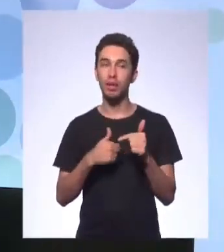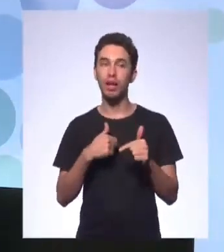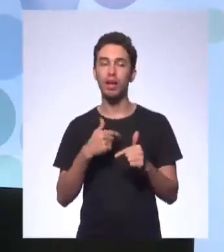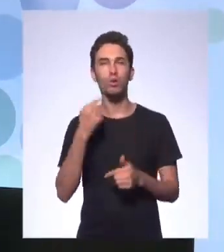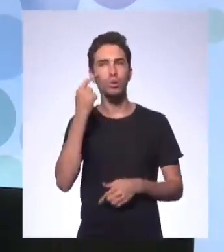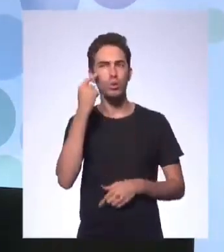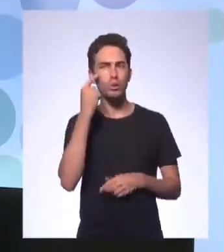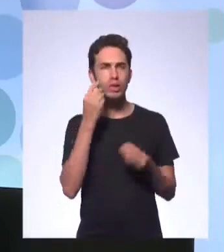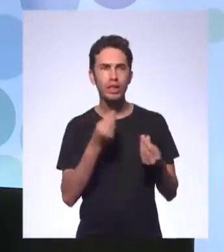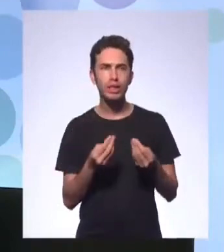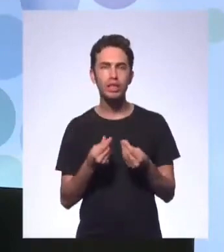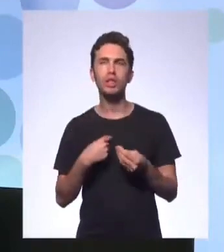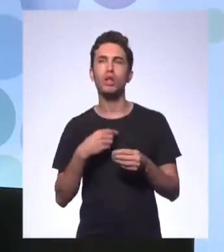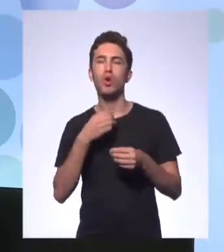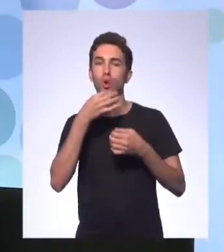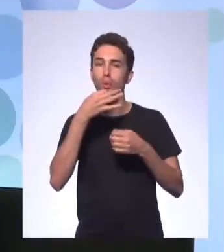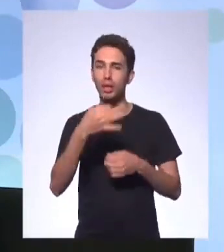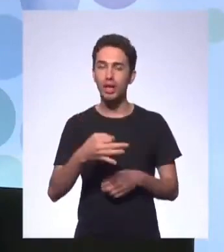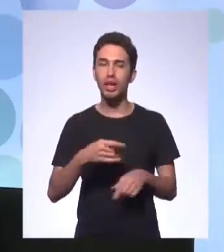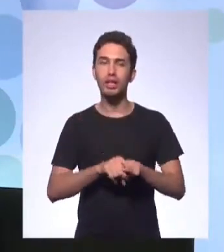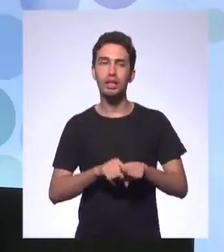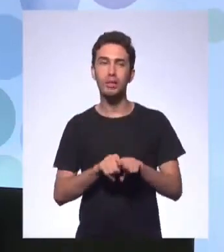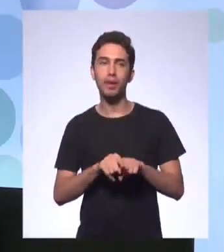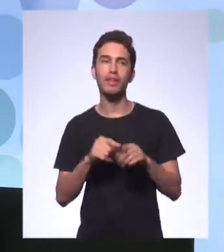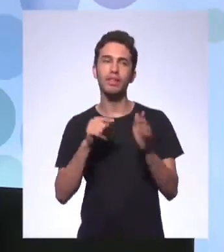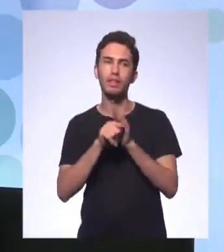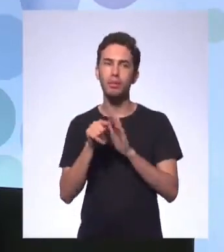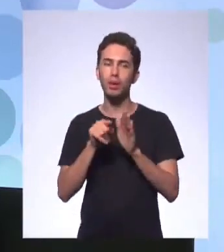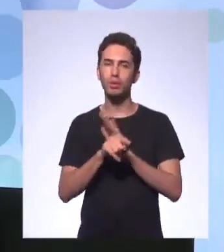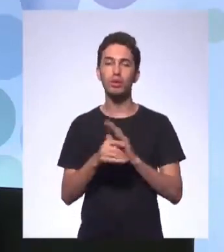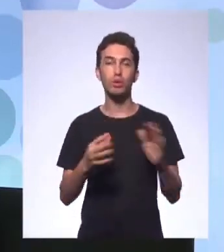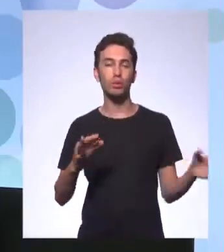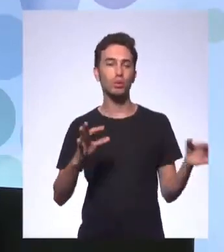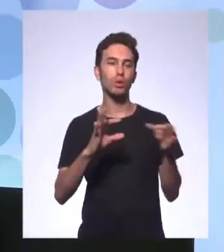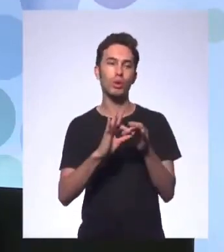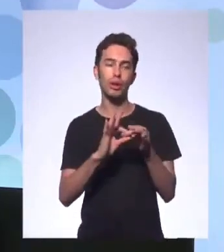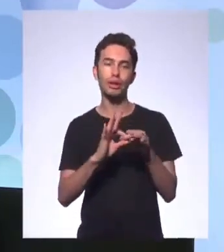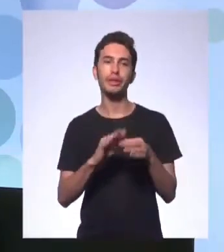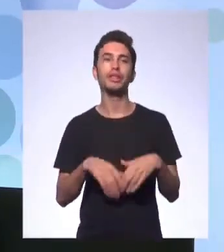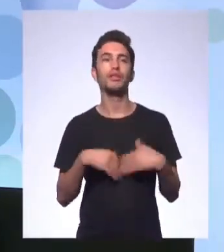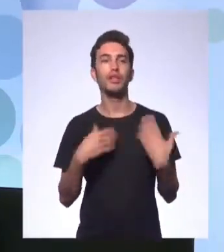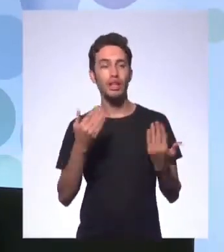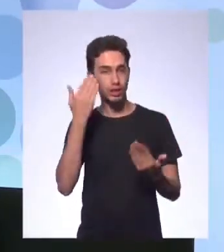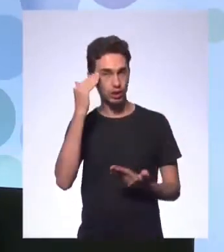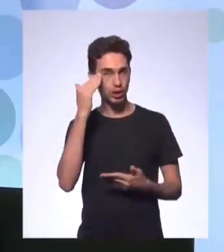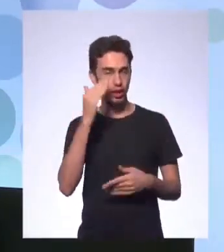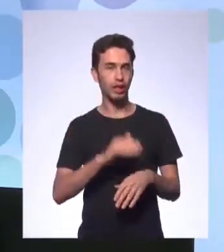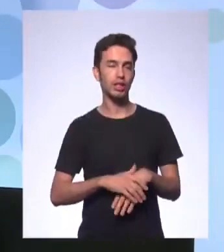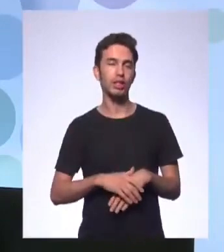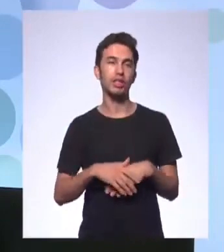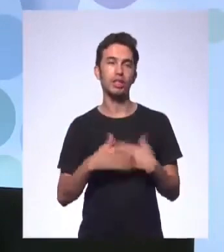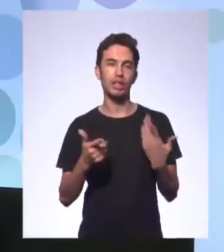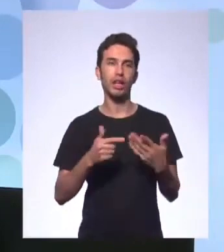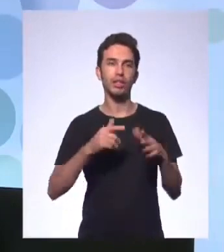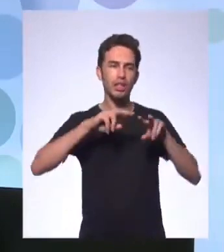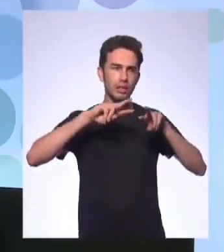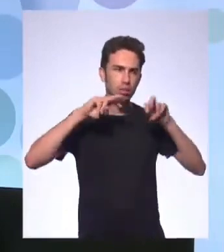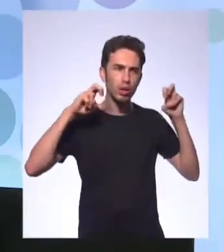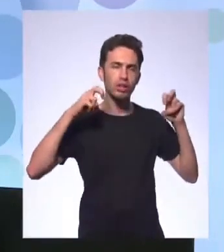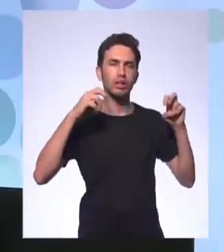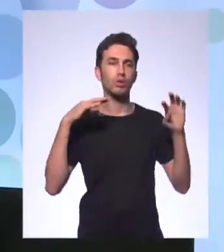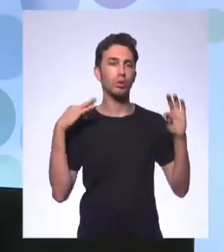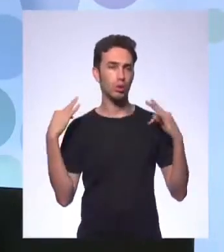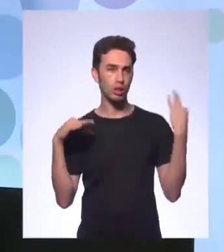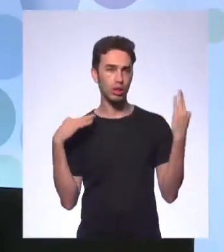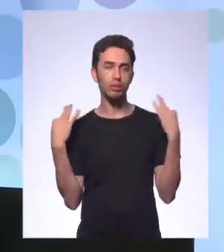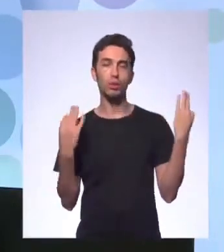sentido, comentar e, ao mesmo tempo, fazer questões sobre os conectivos, tá, gente? Então, a gente entende que essa exploração do turismo